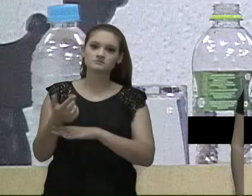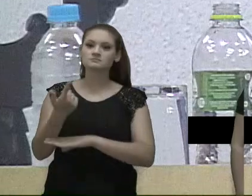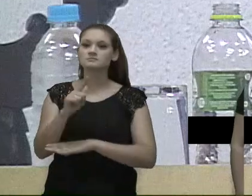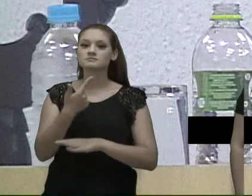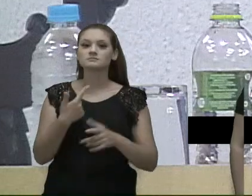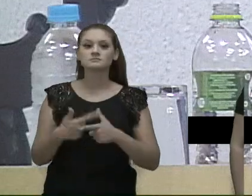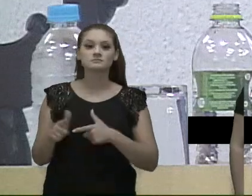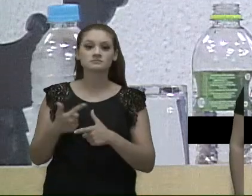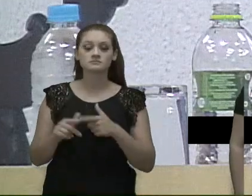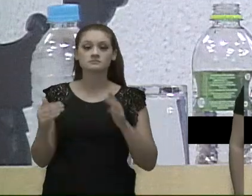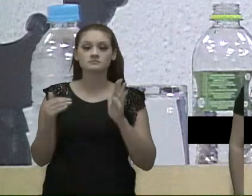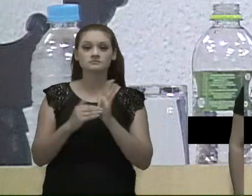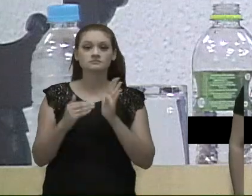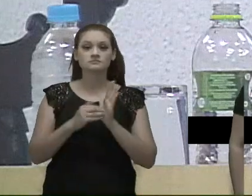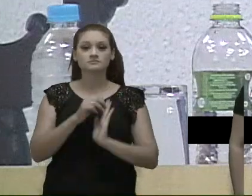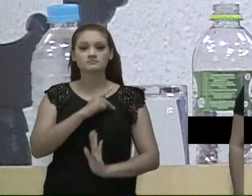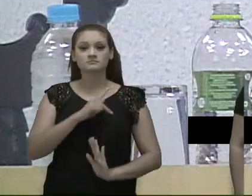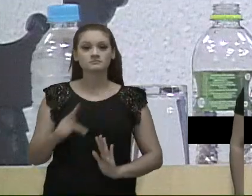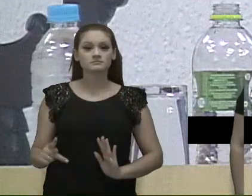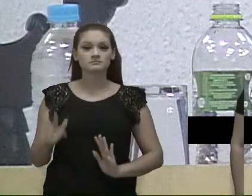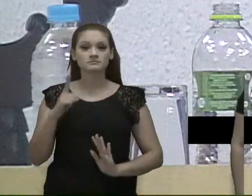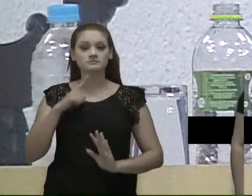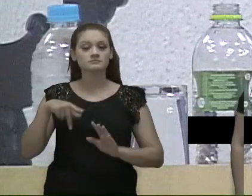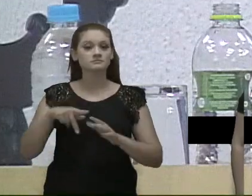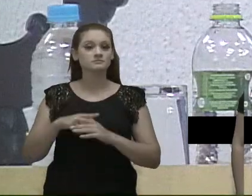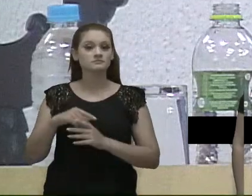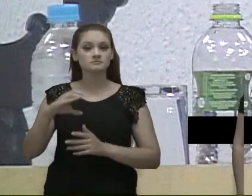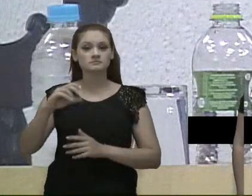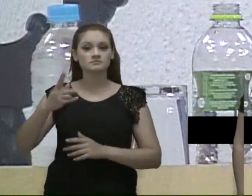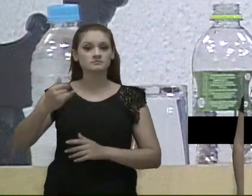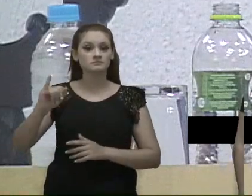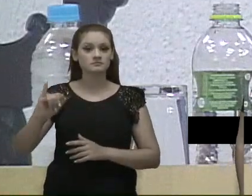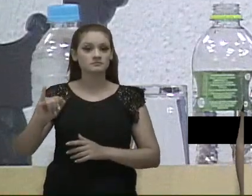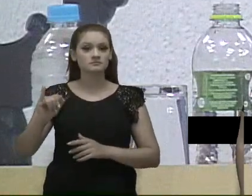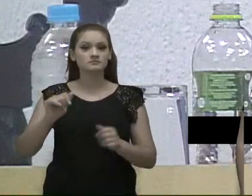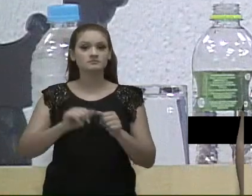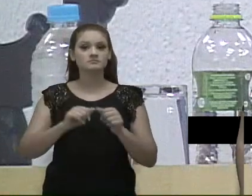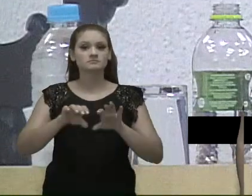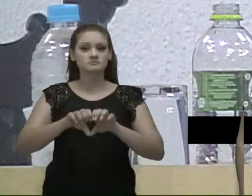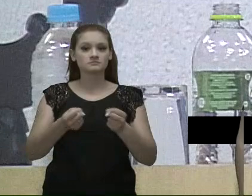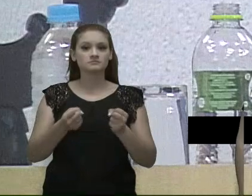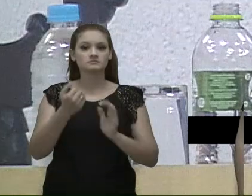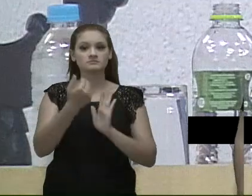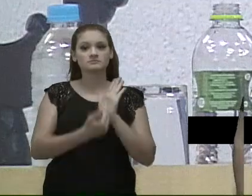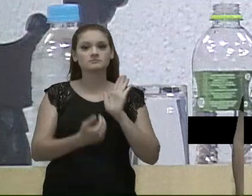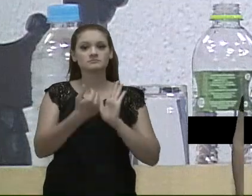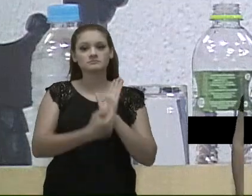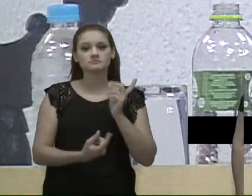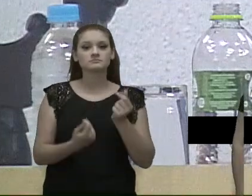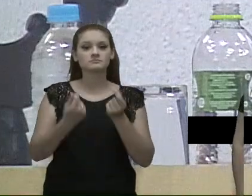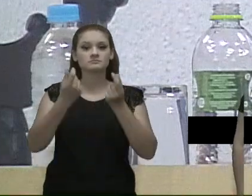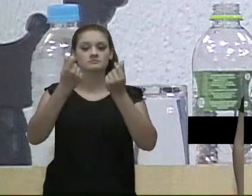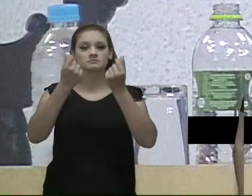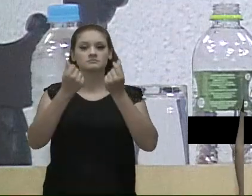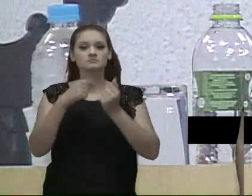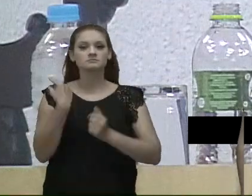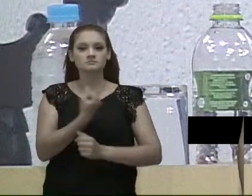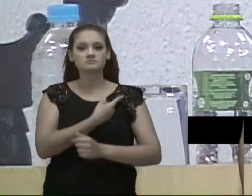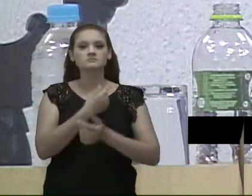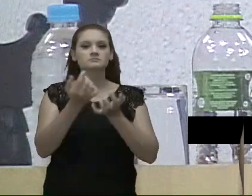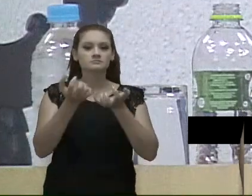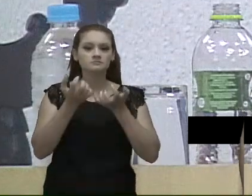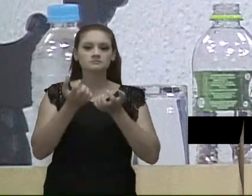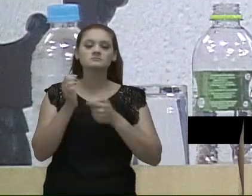algum. Até, presidente, o senhor tem as ferramentas da CPI para fazer quebra de sigilo bancário, sigilo fiscal. É assim, a gente está querendo